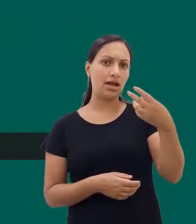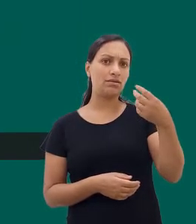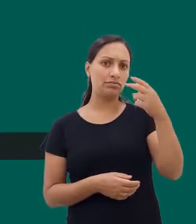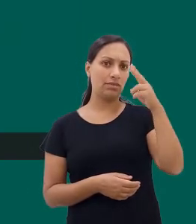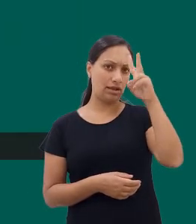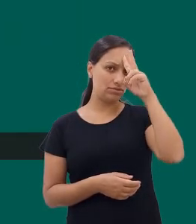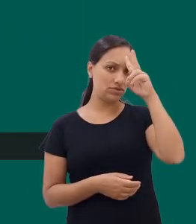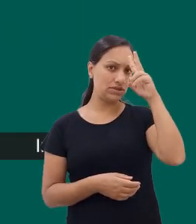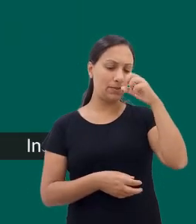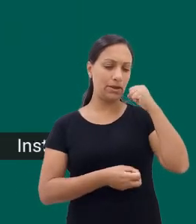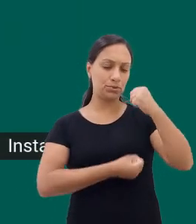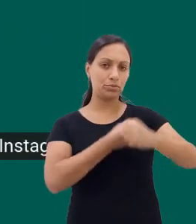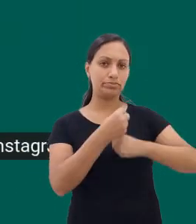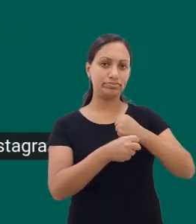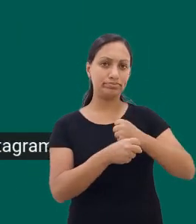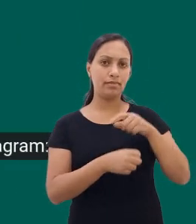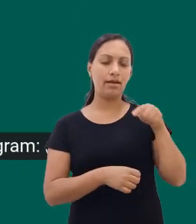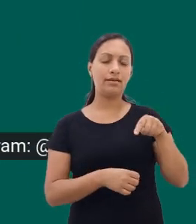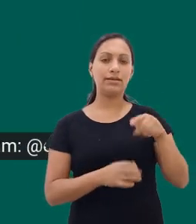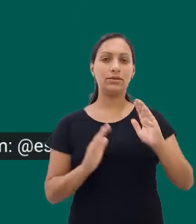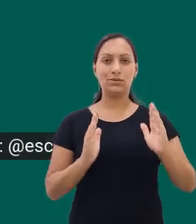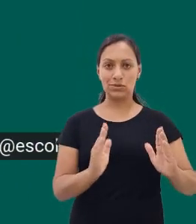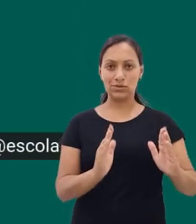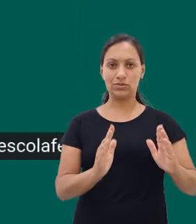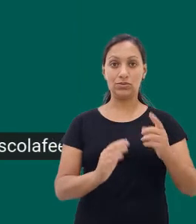eu aprendi os ciclos, né?